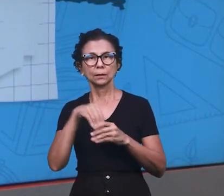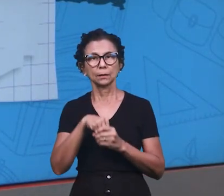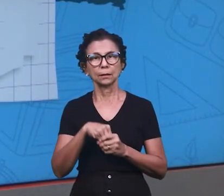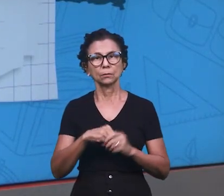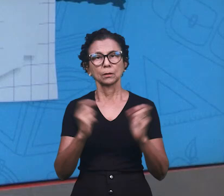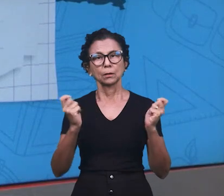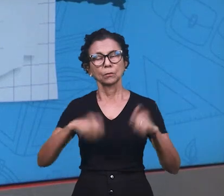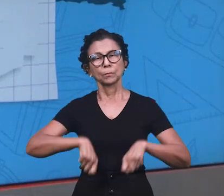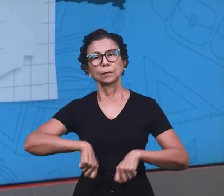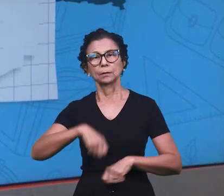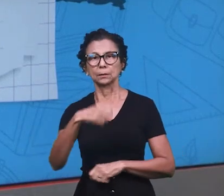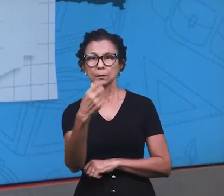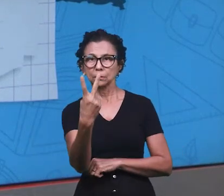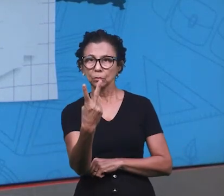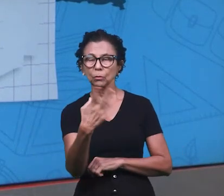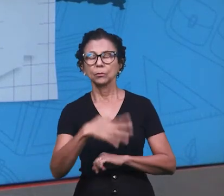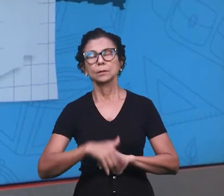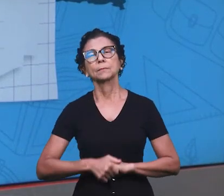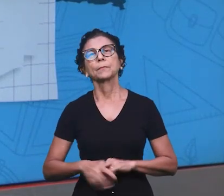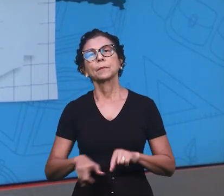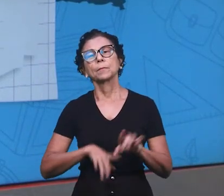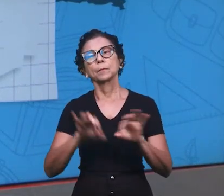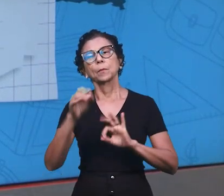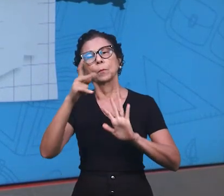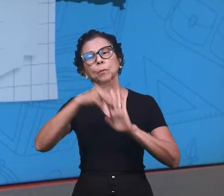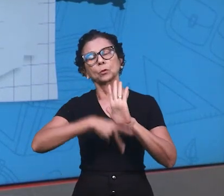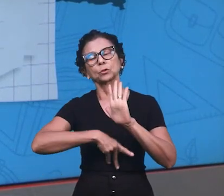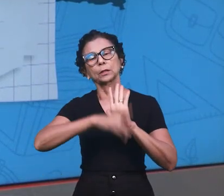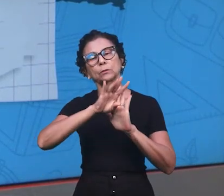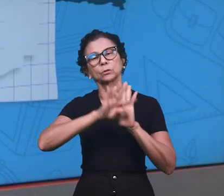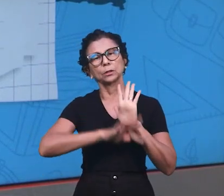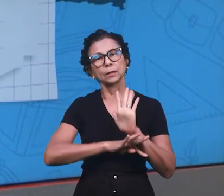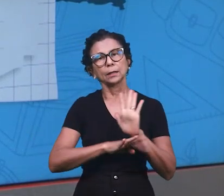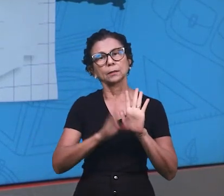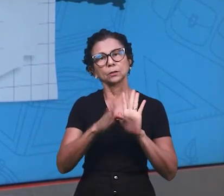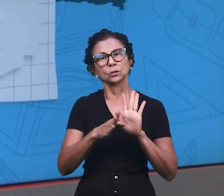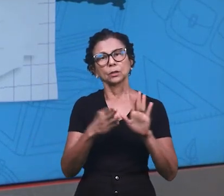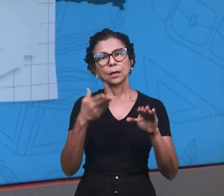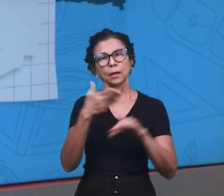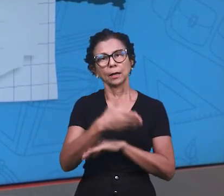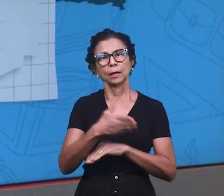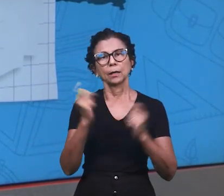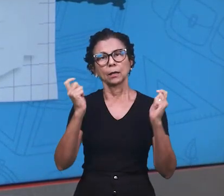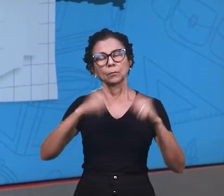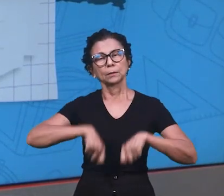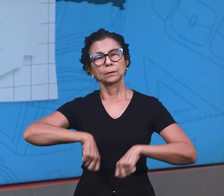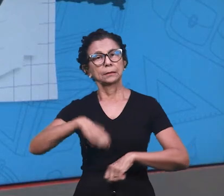Quando ele faz o projeto de texto dele, eu já estou na competência 3.